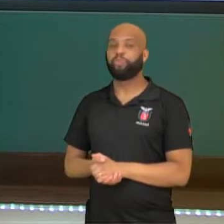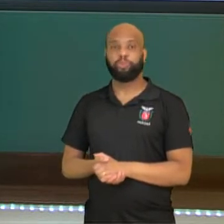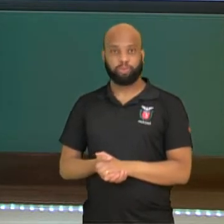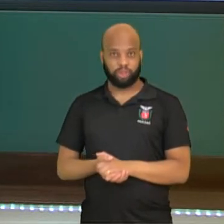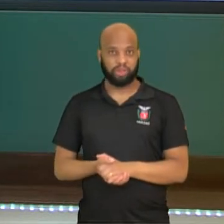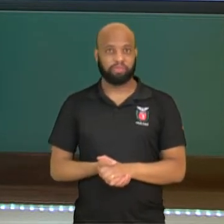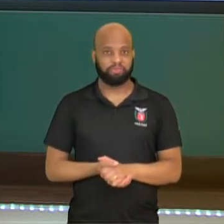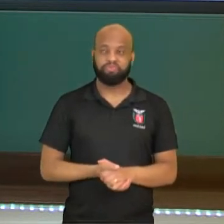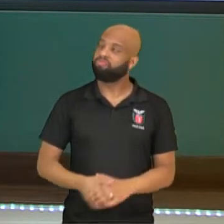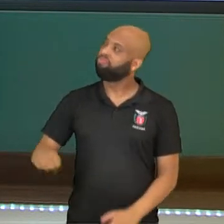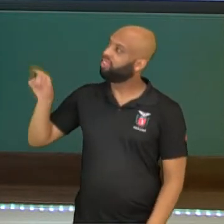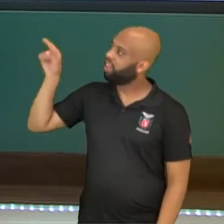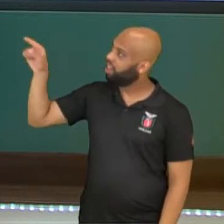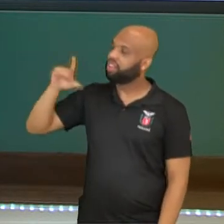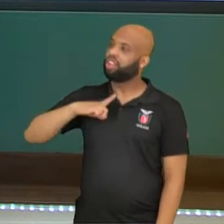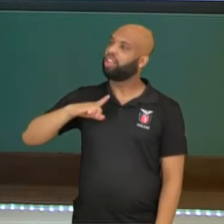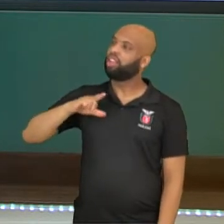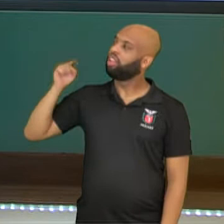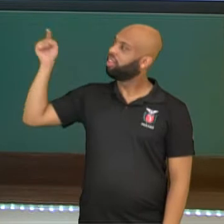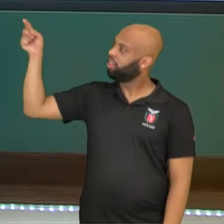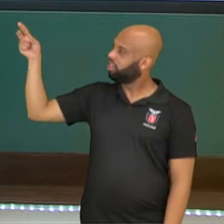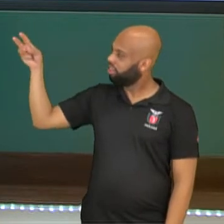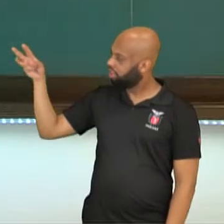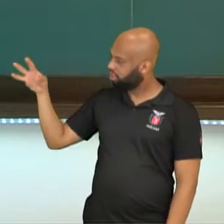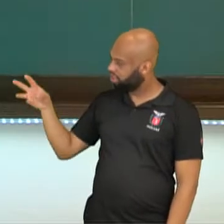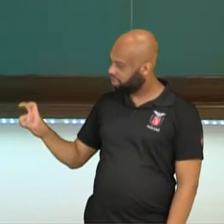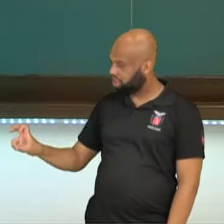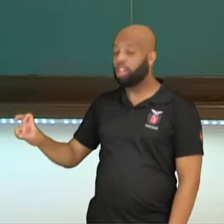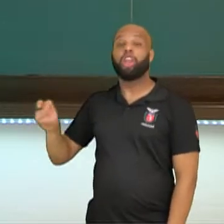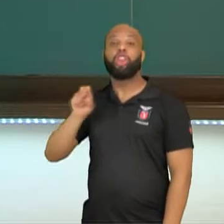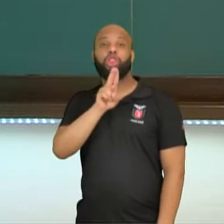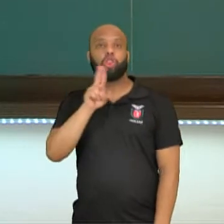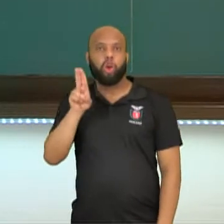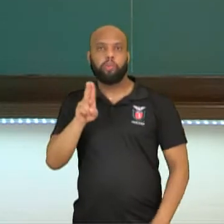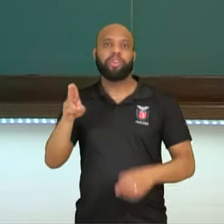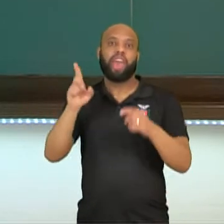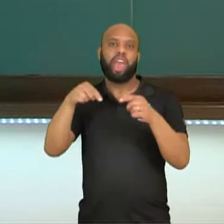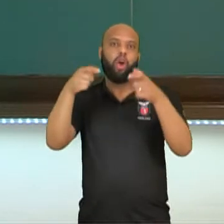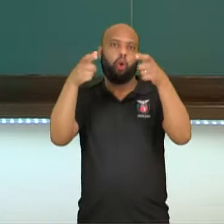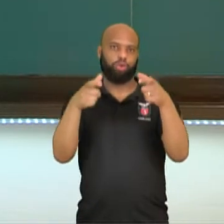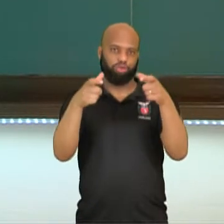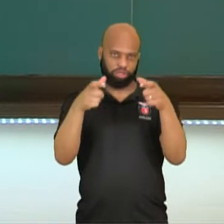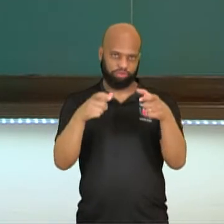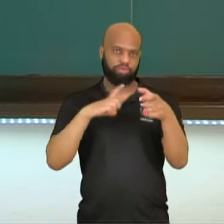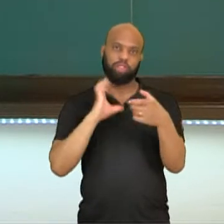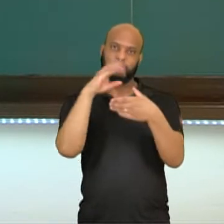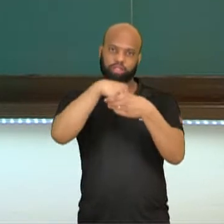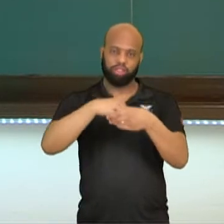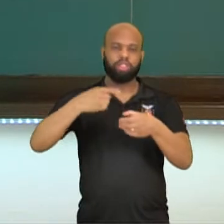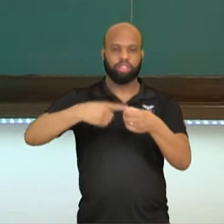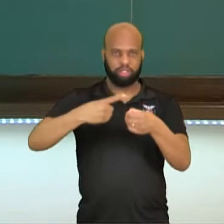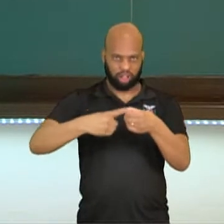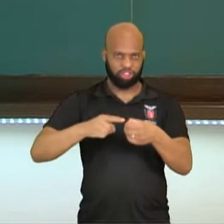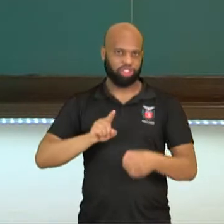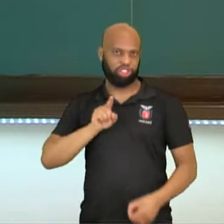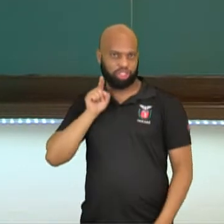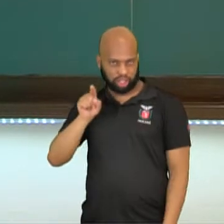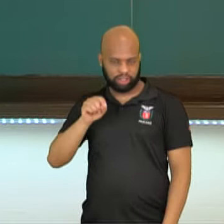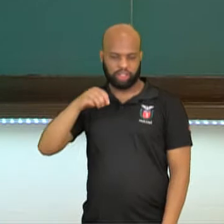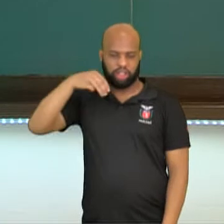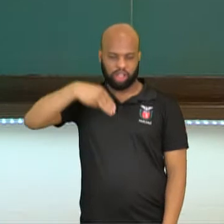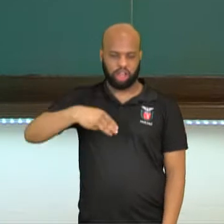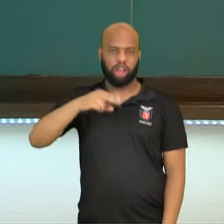Malecón. Aqui nós temos muitos nomes específicos relacionados aos lugares, Mas se a gente observar aqui, quando a gente faz